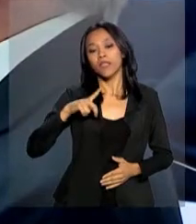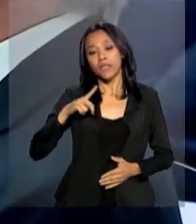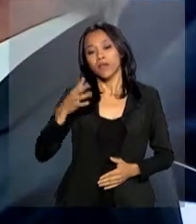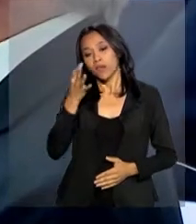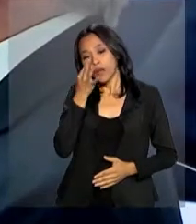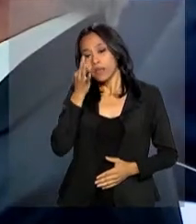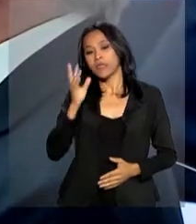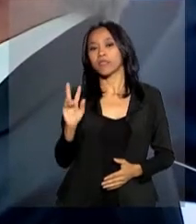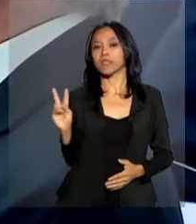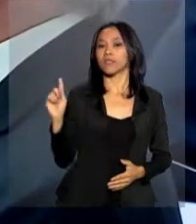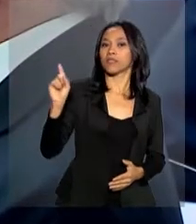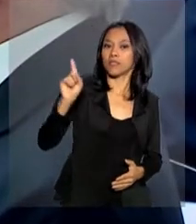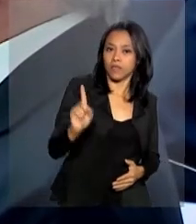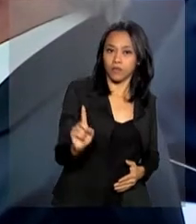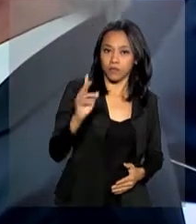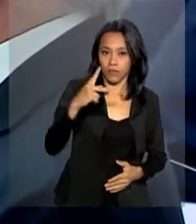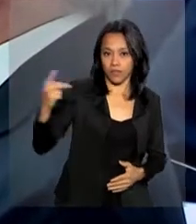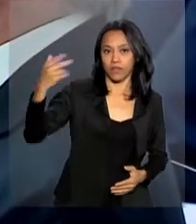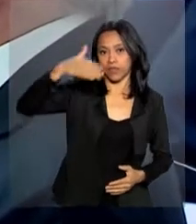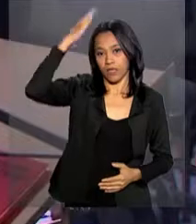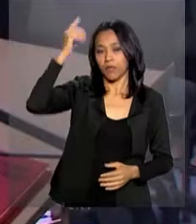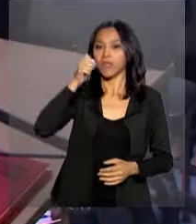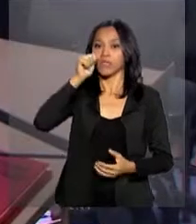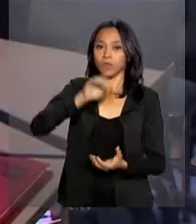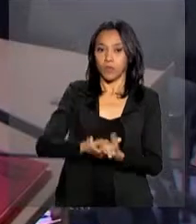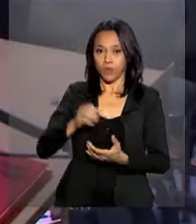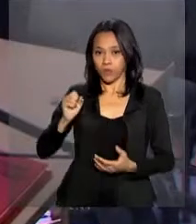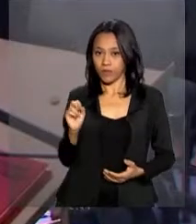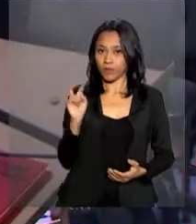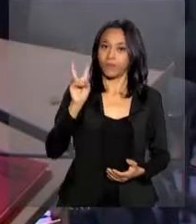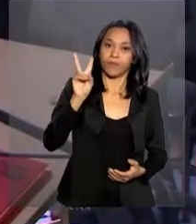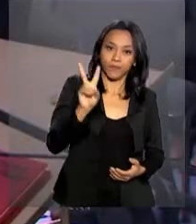michel temer e da primeira dama marcela temer